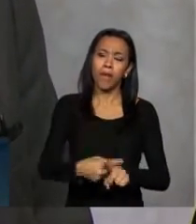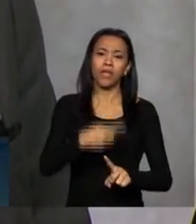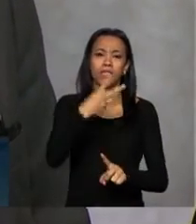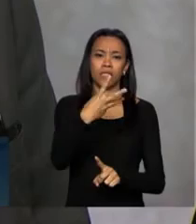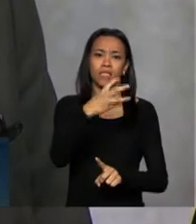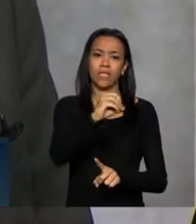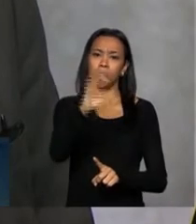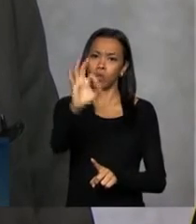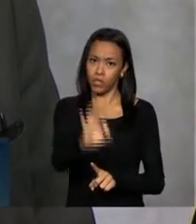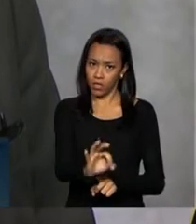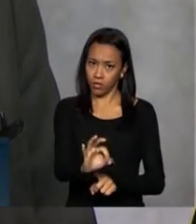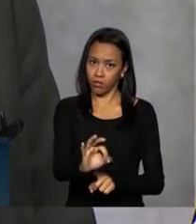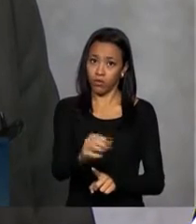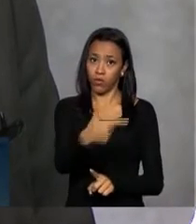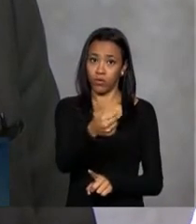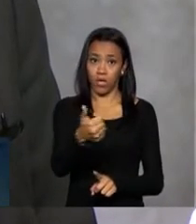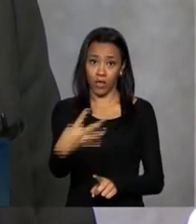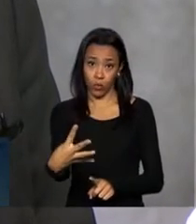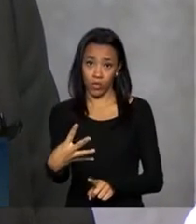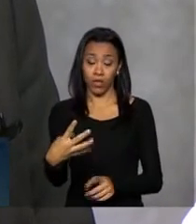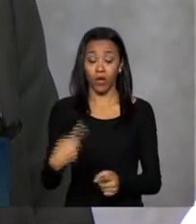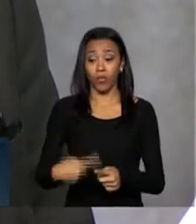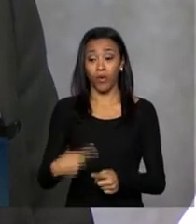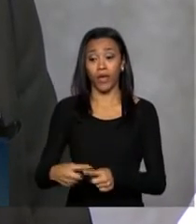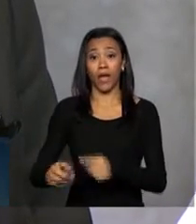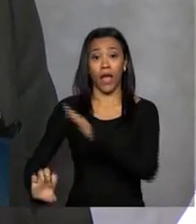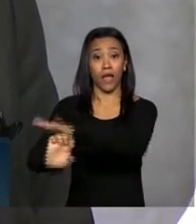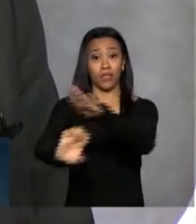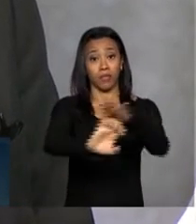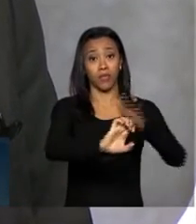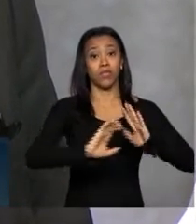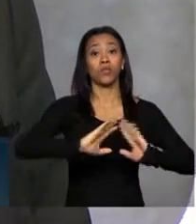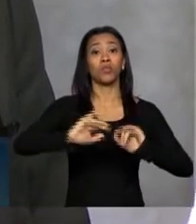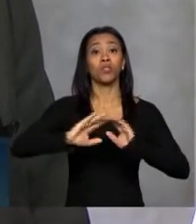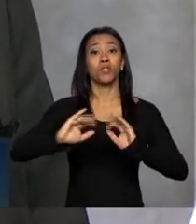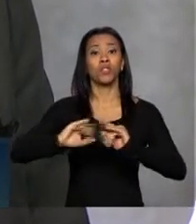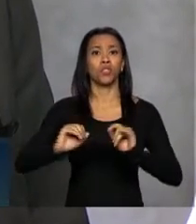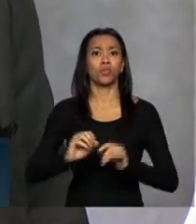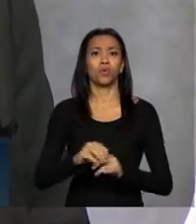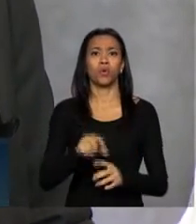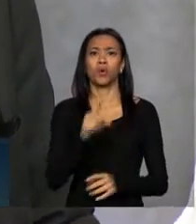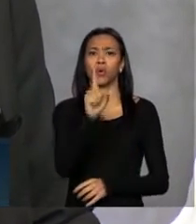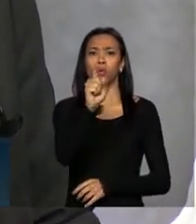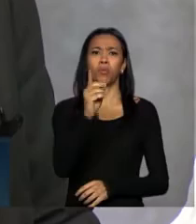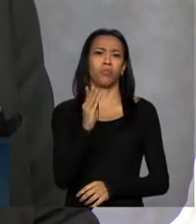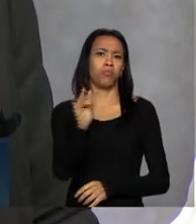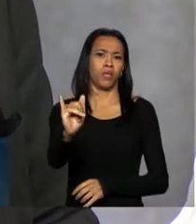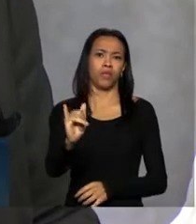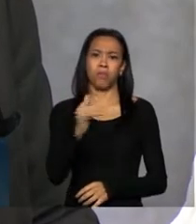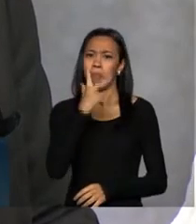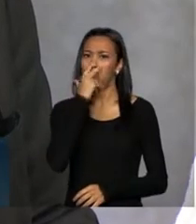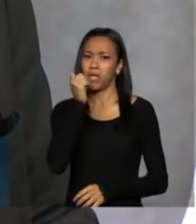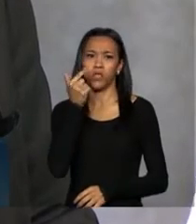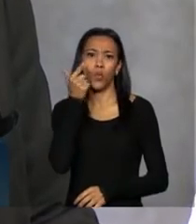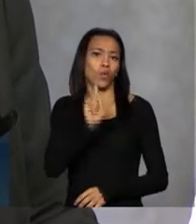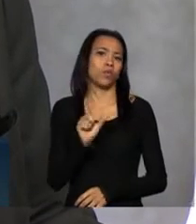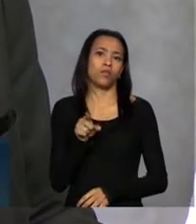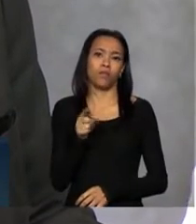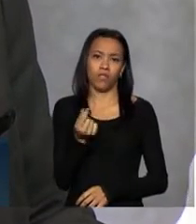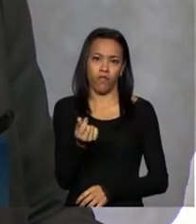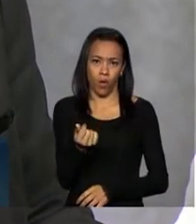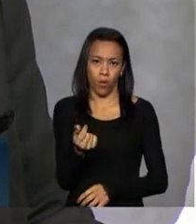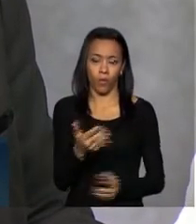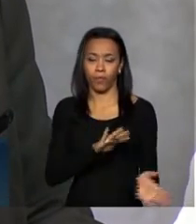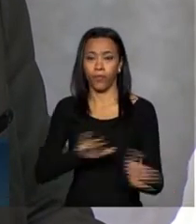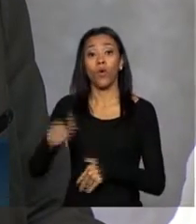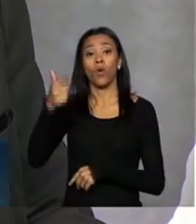2014. Qual o valor exato? Porque parece que as empresas estão pedindo mais 1 bilhão. Eu acho que não deve ter chegado nisso. Não, né? É, muito... E sobre uma última dúvida, o